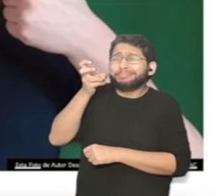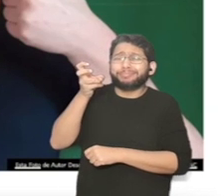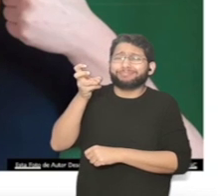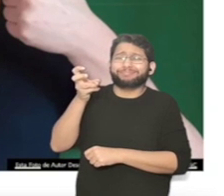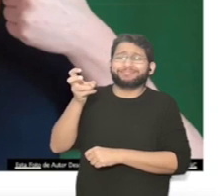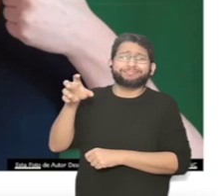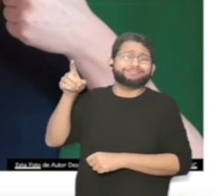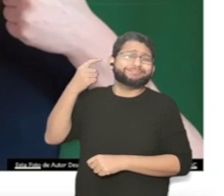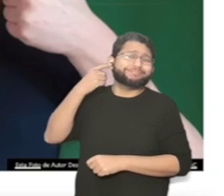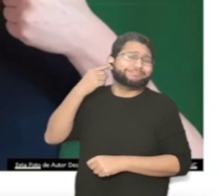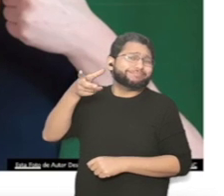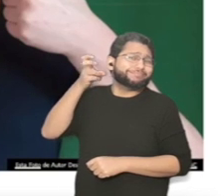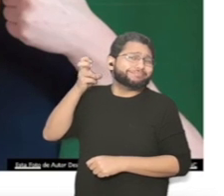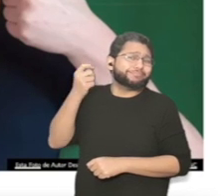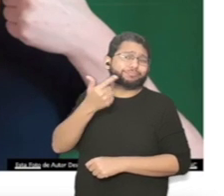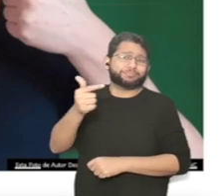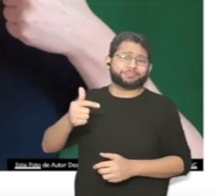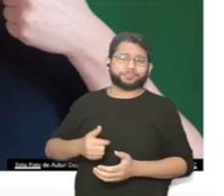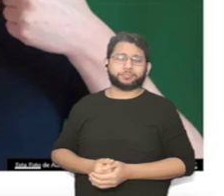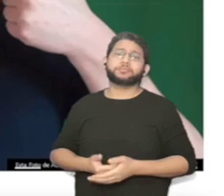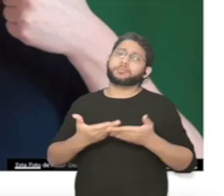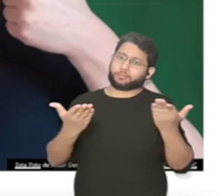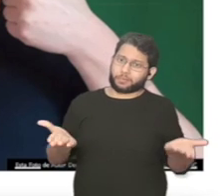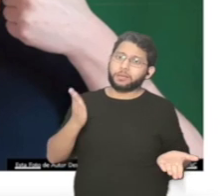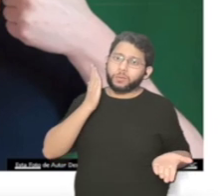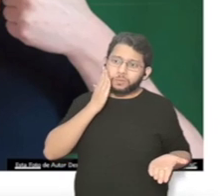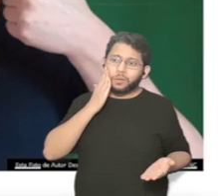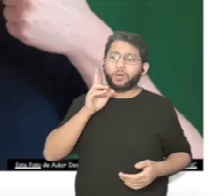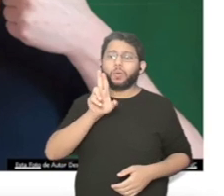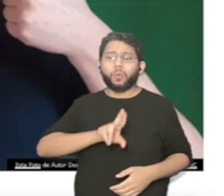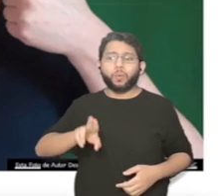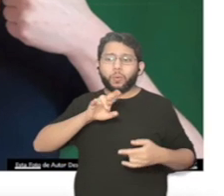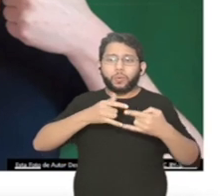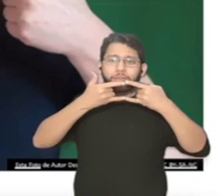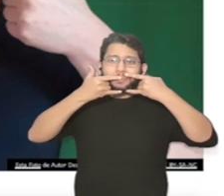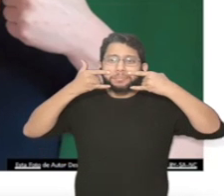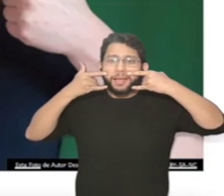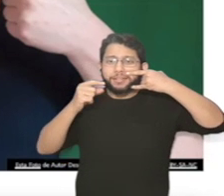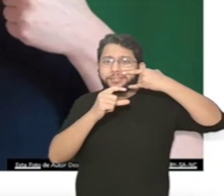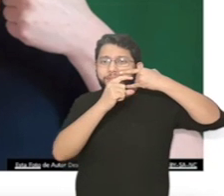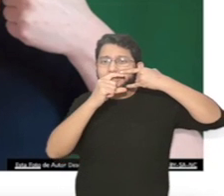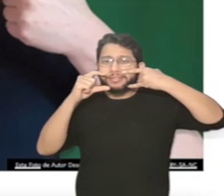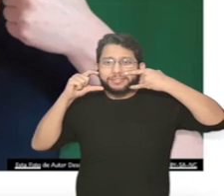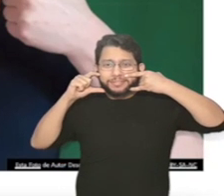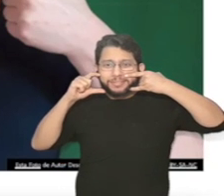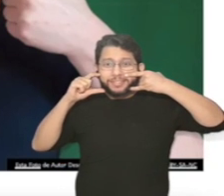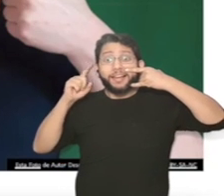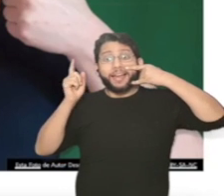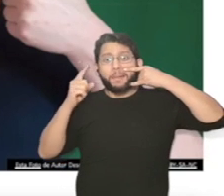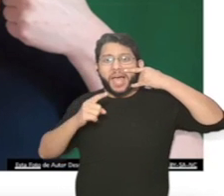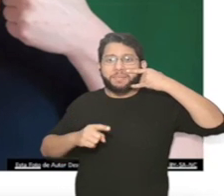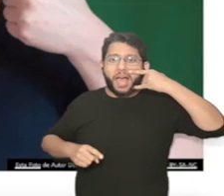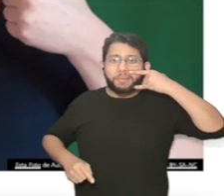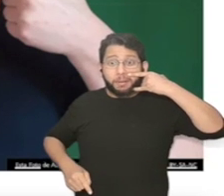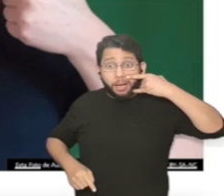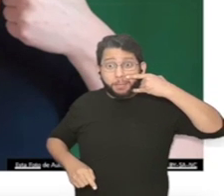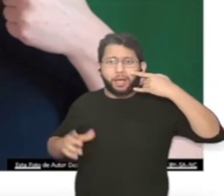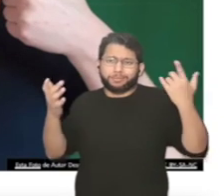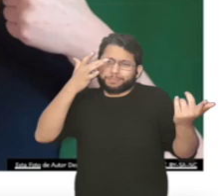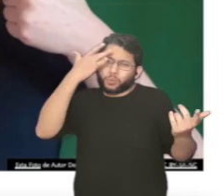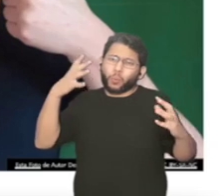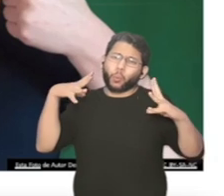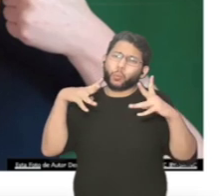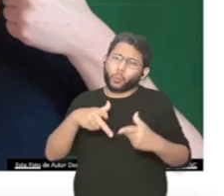gente pensar no uso das máscaras. Embora existam aí máscaras acessíveis como essa que está na imagem, a gente sabe que não